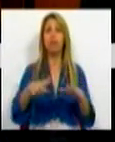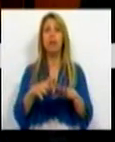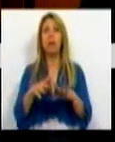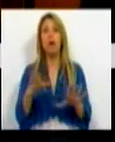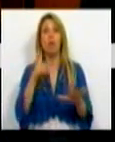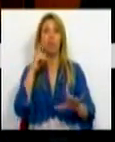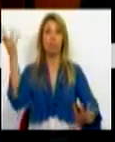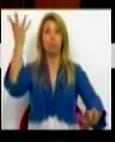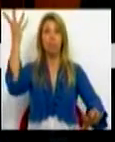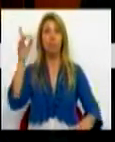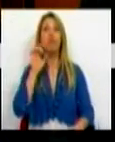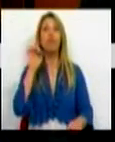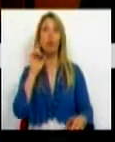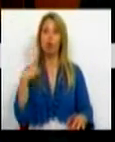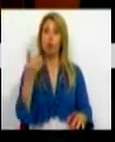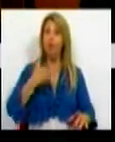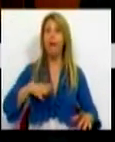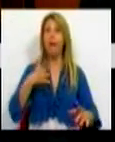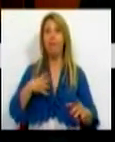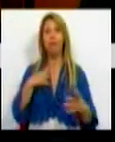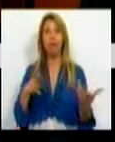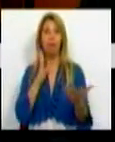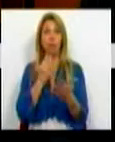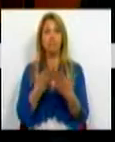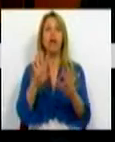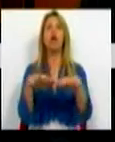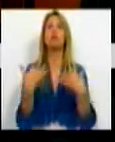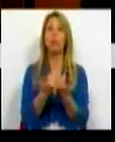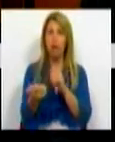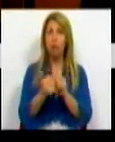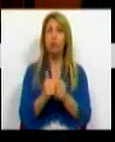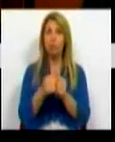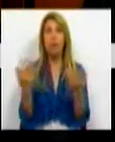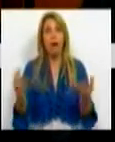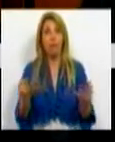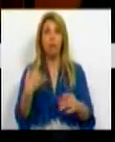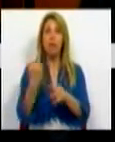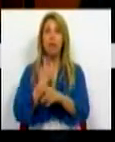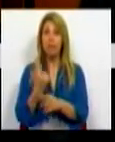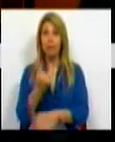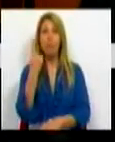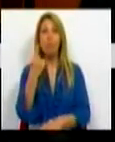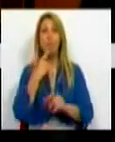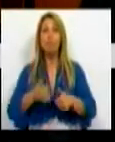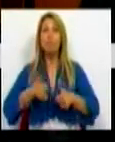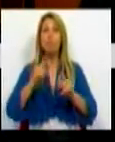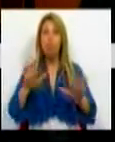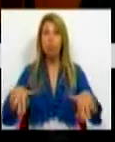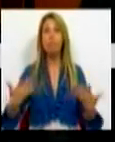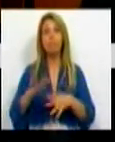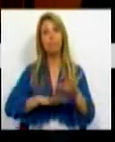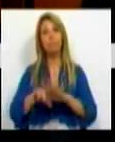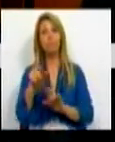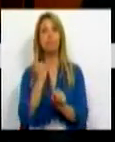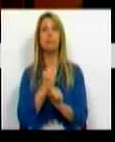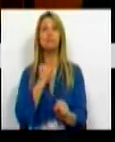valores que nós queremos cultivar na sociedade. E o desporto é, porventura, uma das atividades onde melhor se pode realizar esse